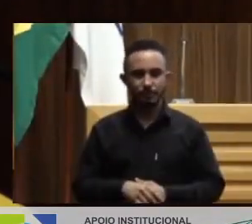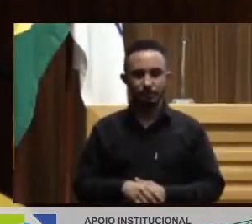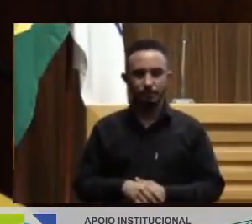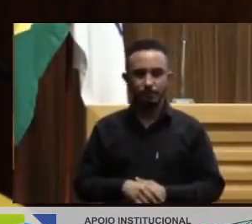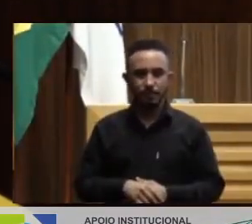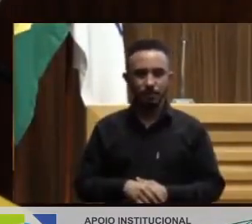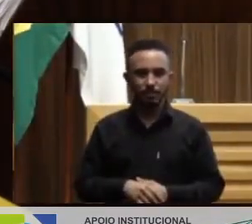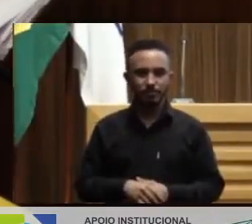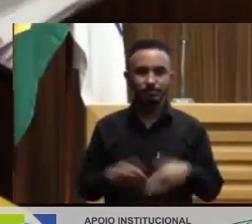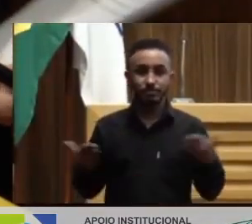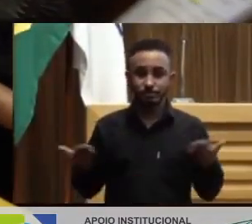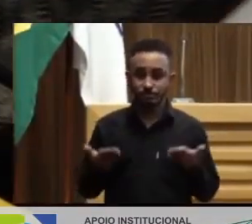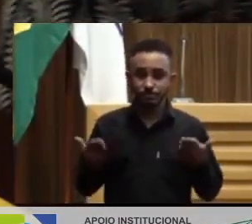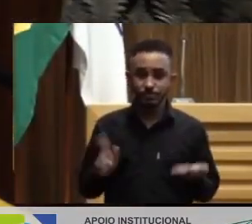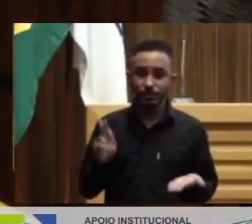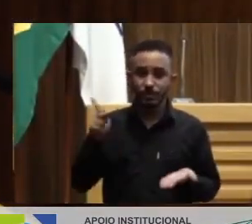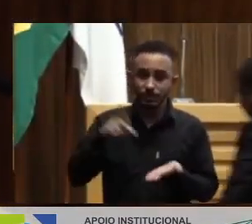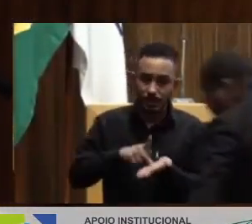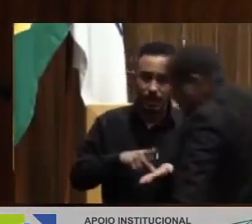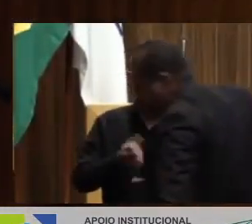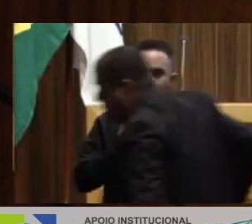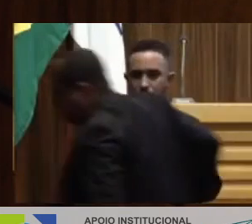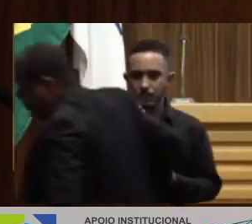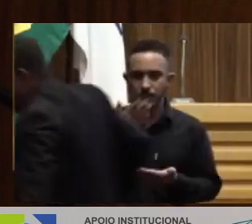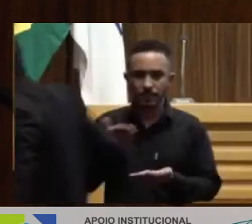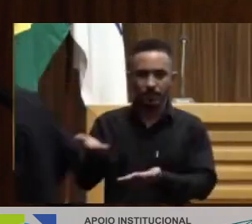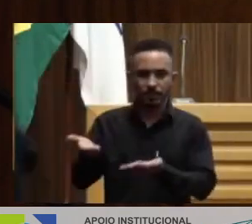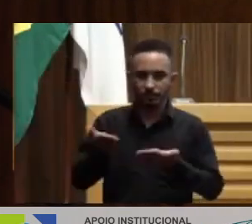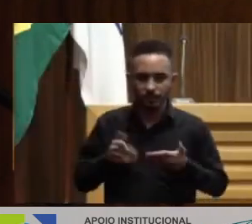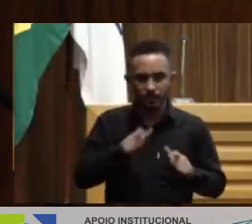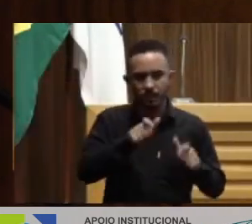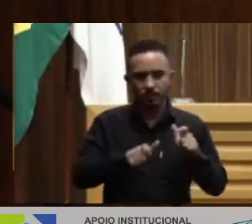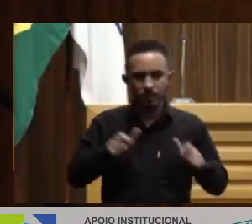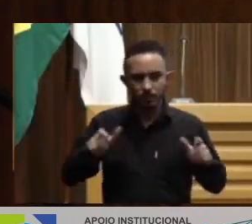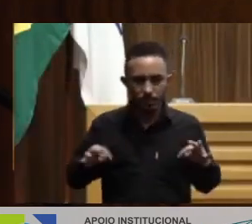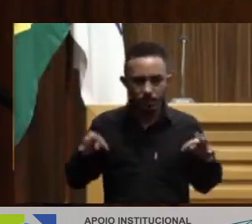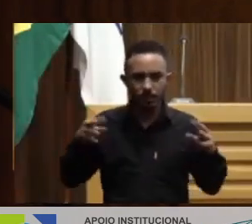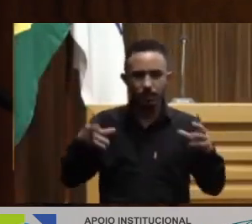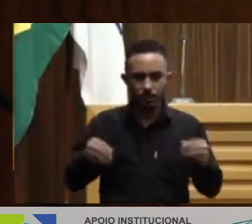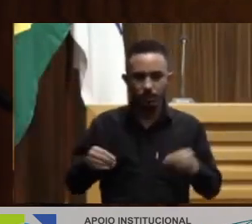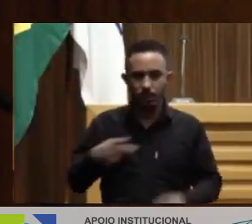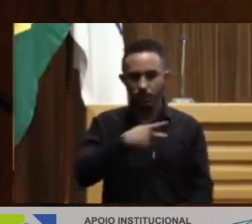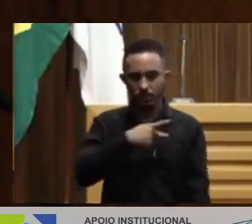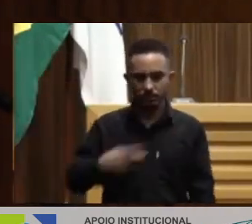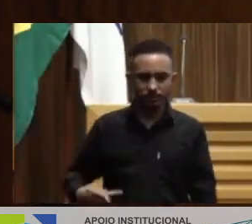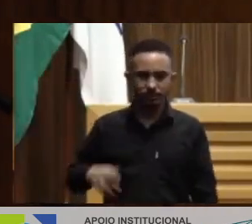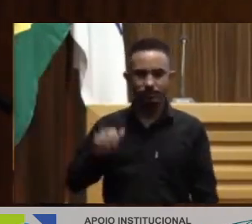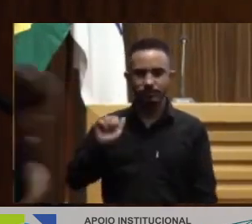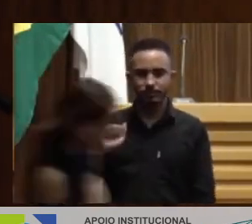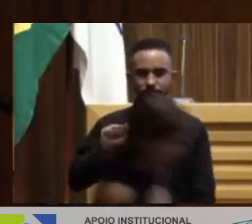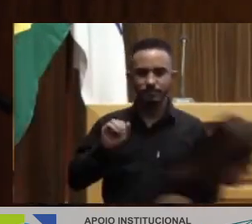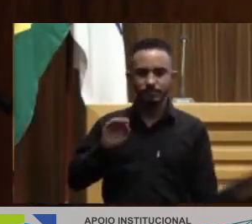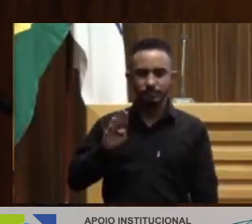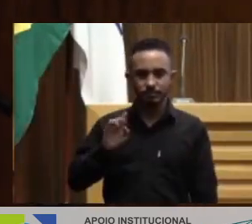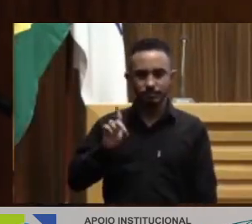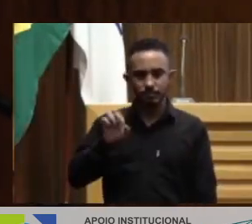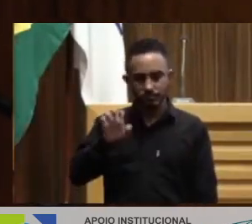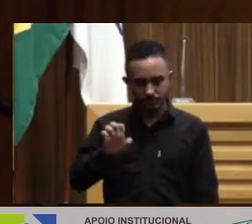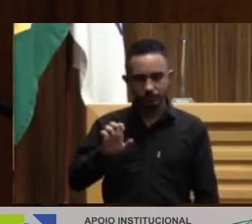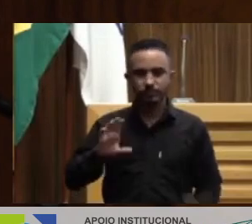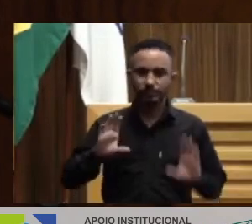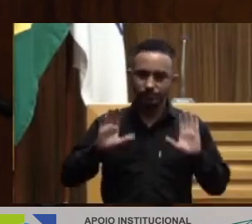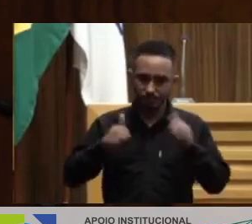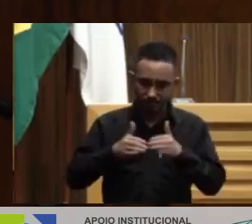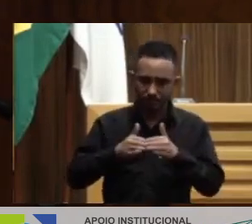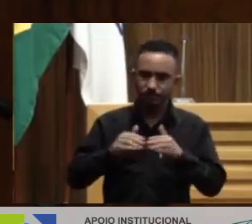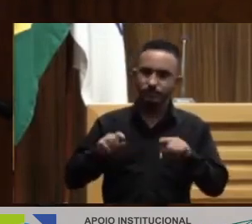Agora, para oficialmente dar as boas-vindas a todos, a todas, o presidente da ABDE, da FINEP, coordenador externo da Frente